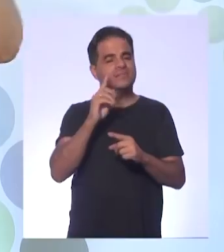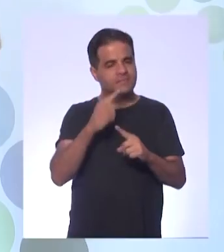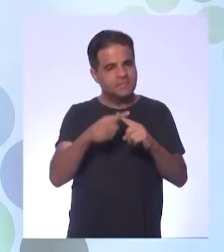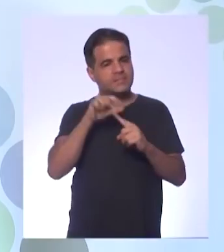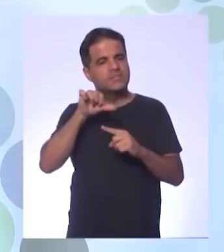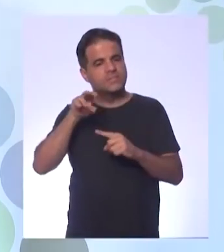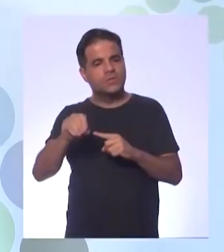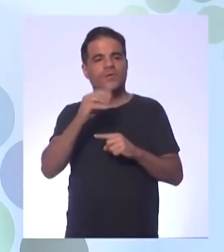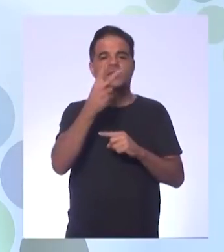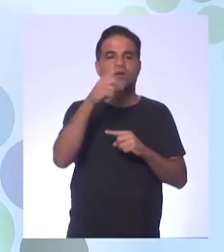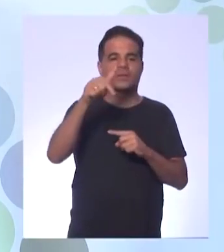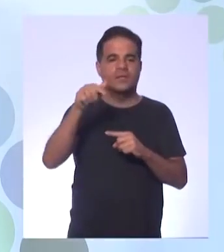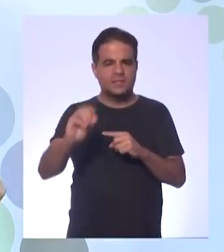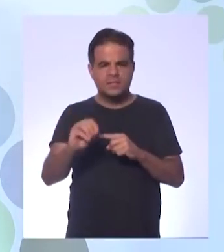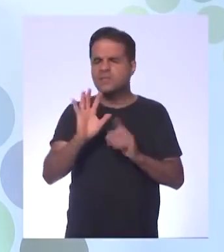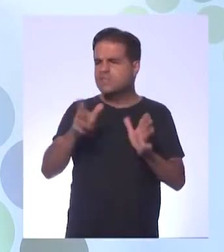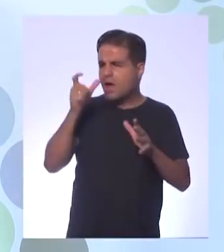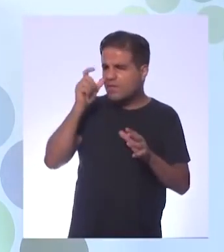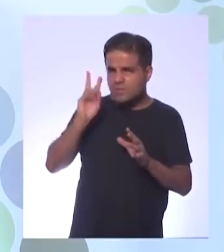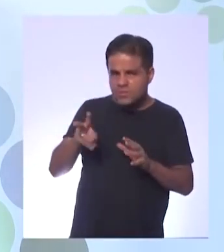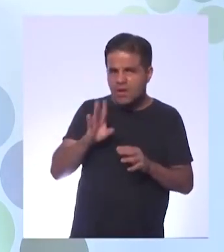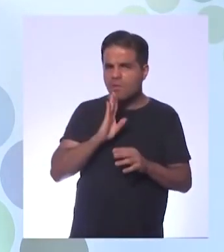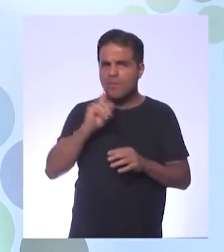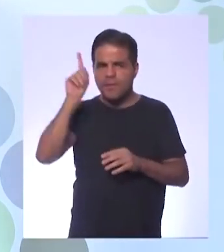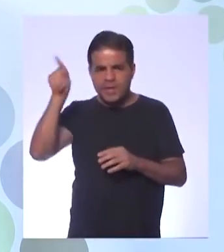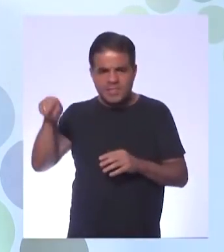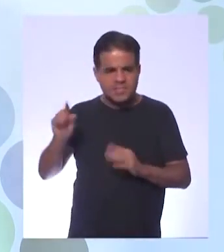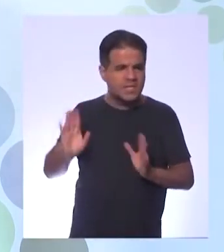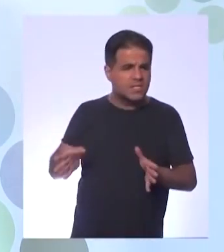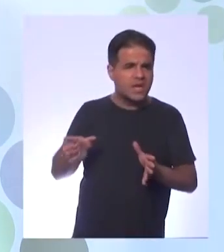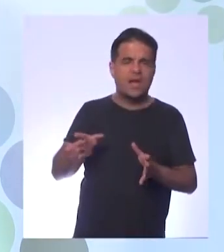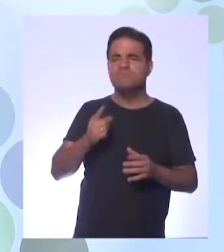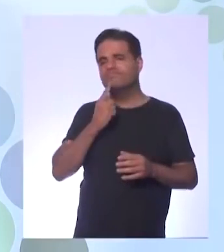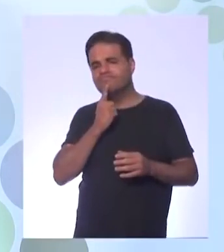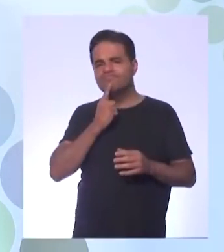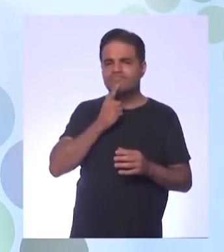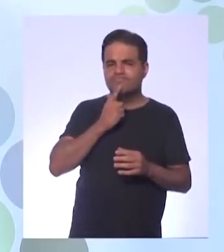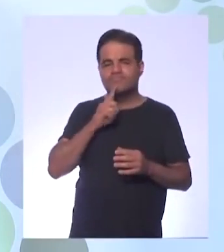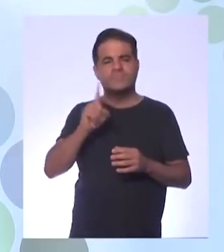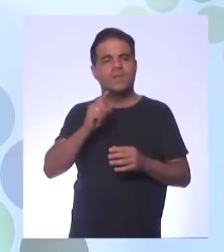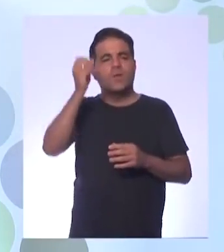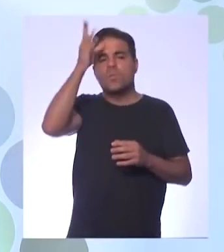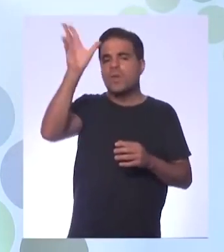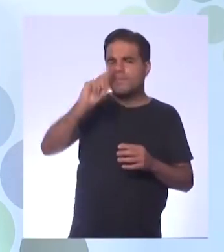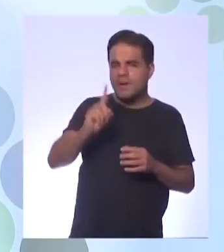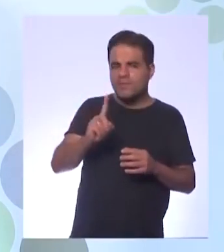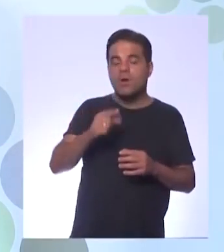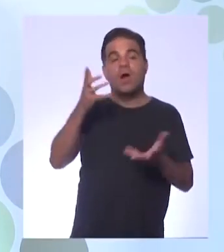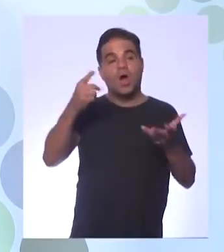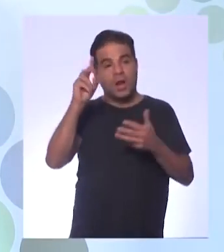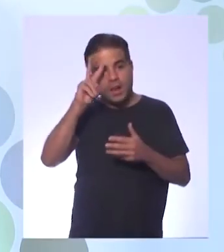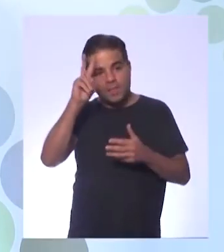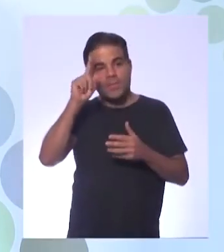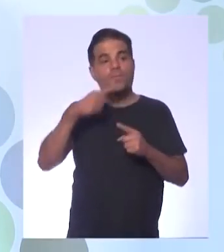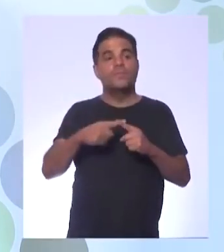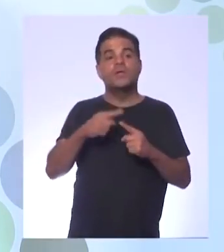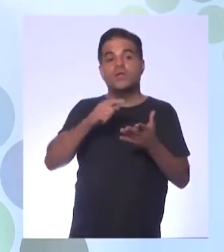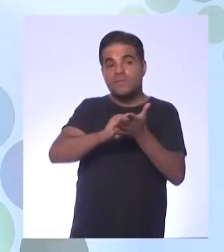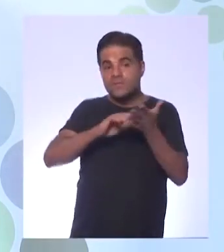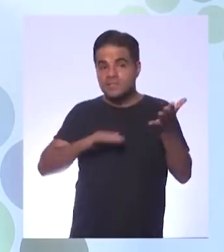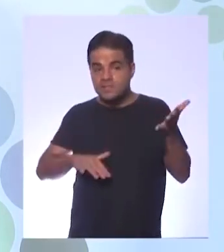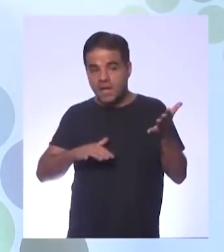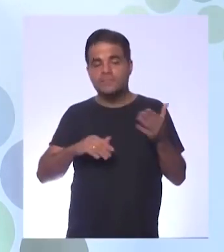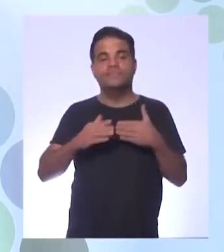90, 270. Você já tinha visto isso na vida? Acho que já, mas vai que não. Ou vai que não lembrava, agora lembrou. Porque a gente vai fazer uma